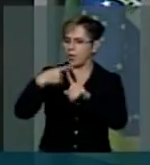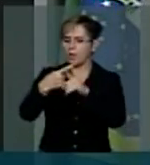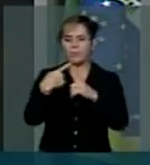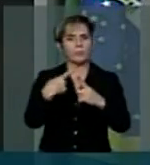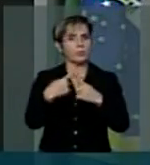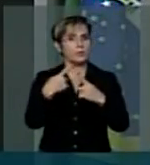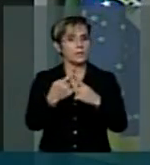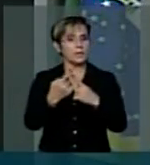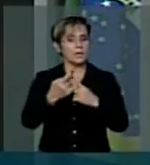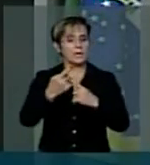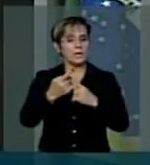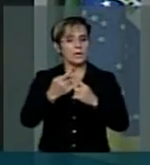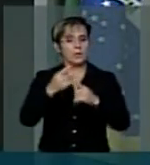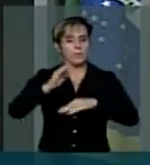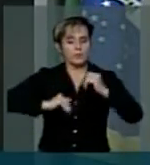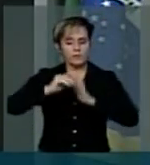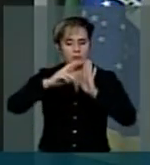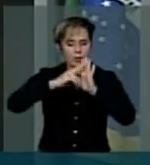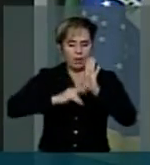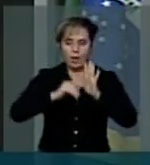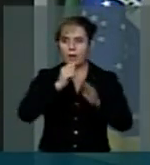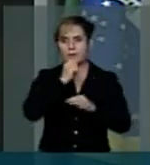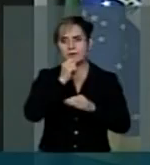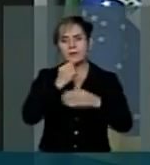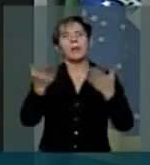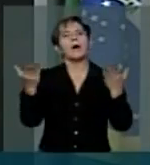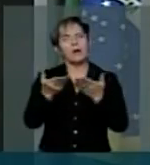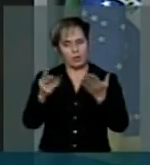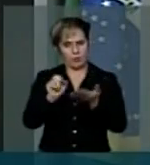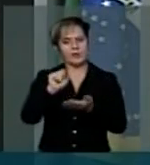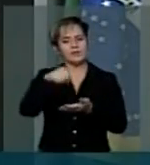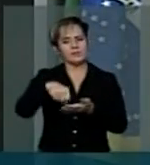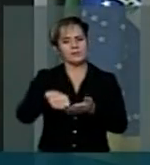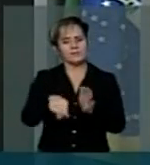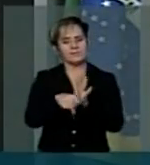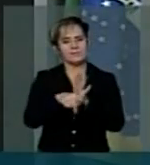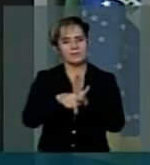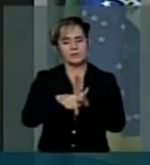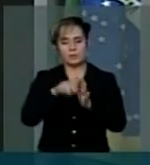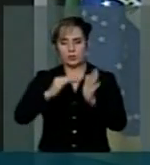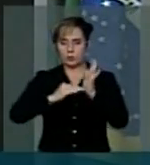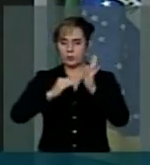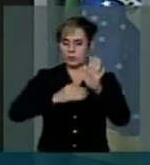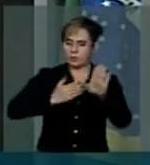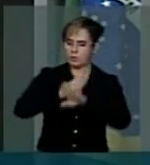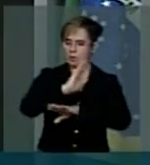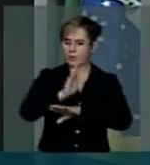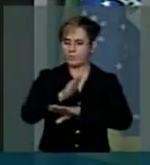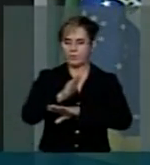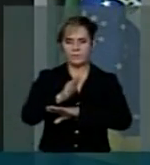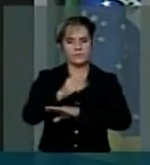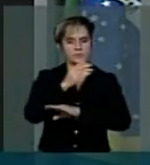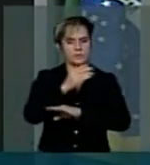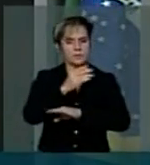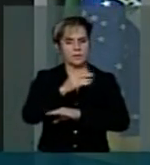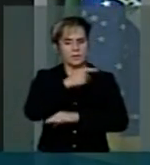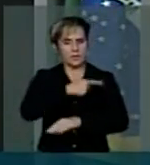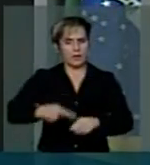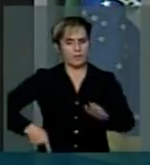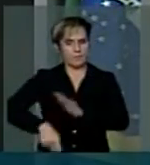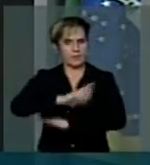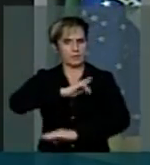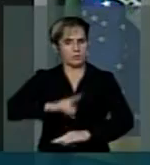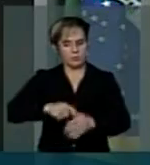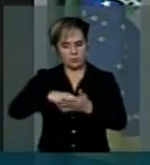era regulamentada esta lei. Agora sim, se o Senado aprovar e sua excelência presidente da